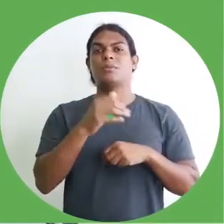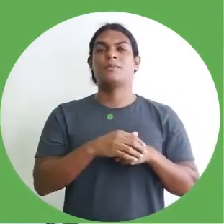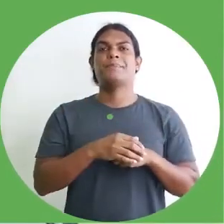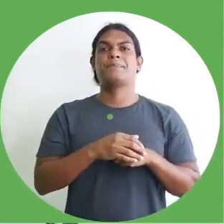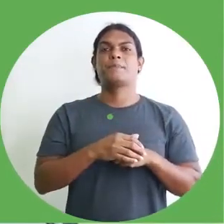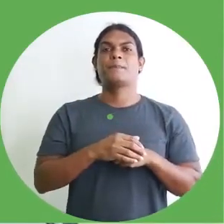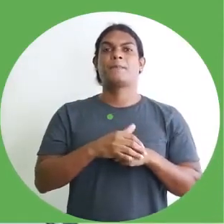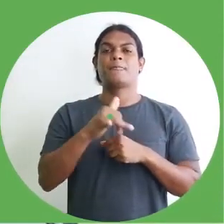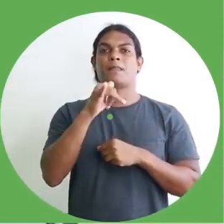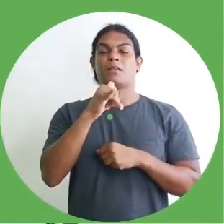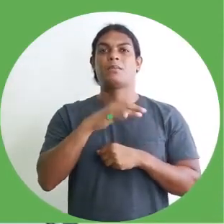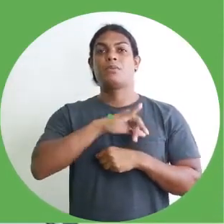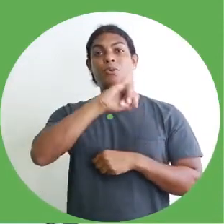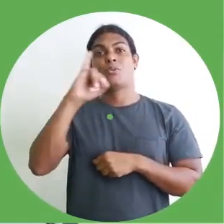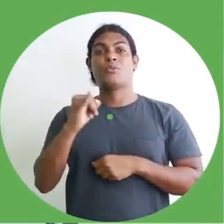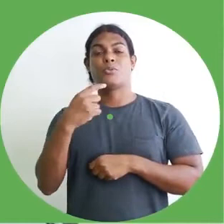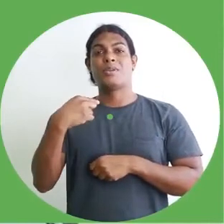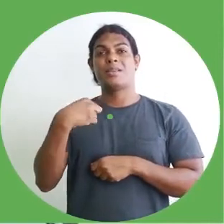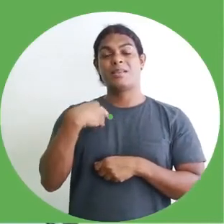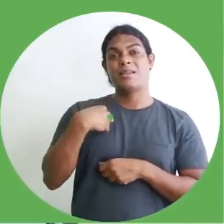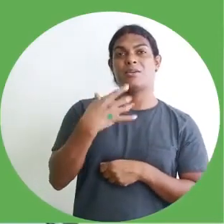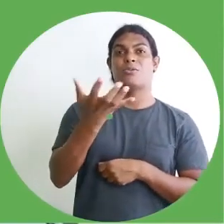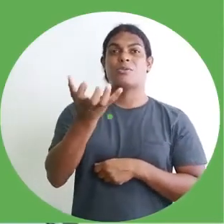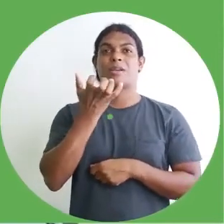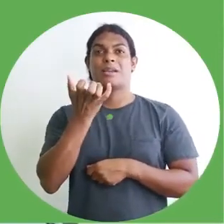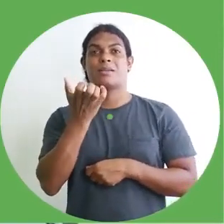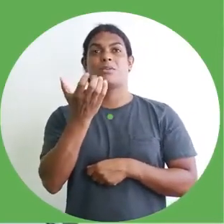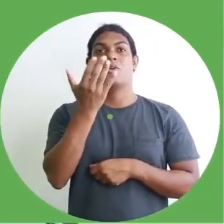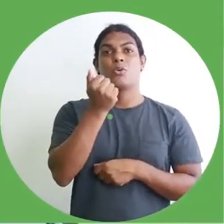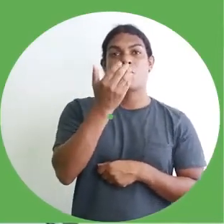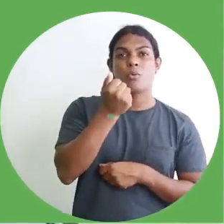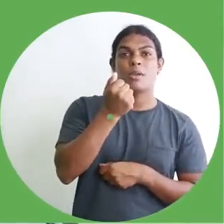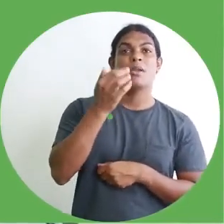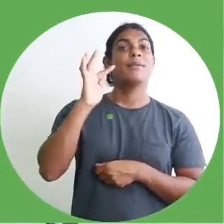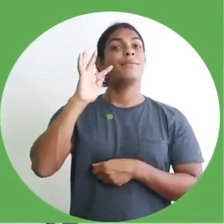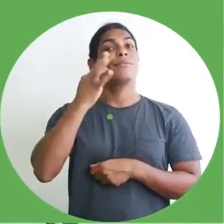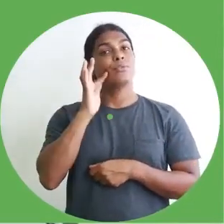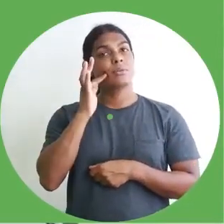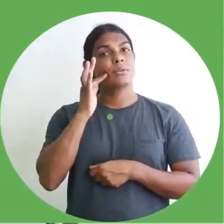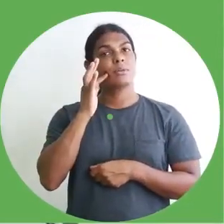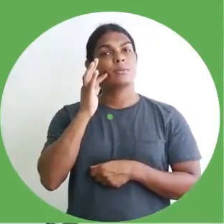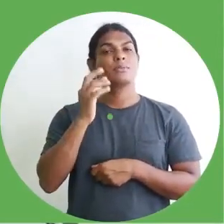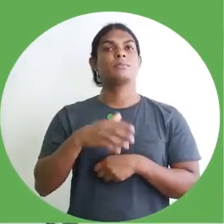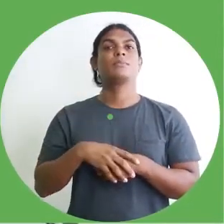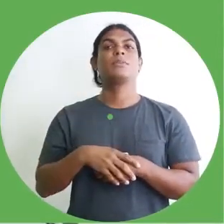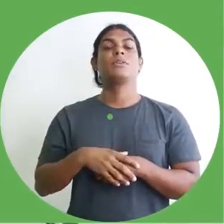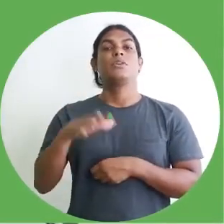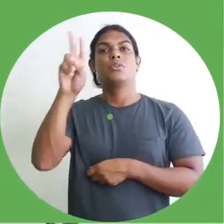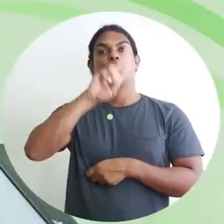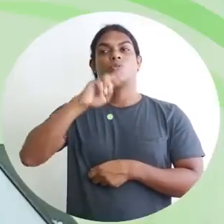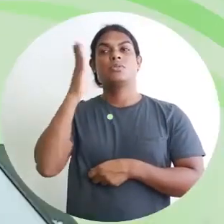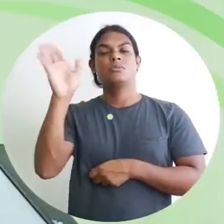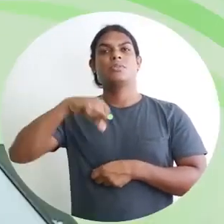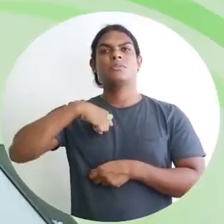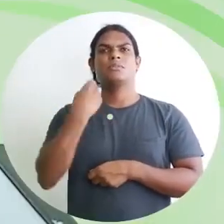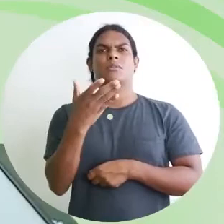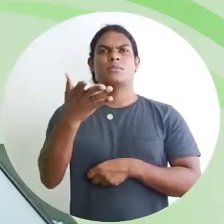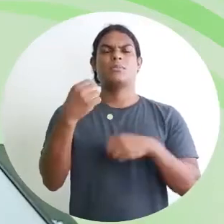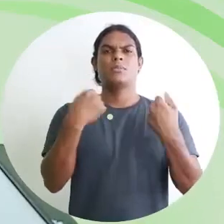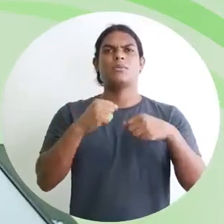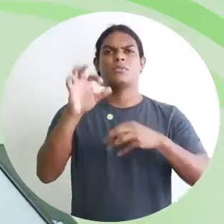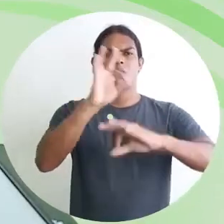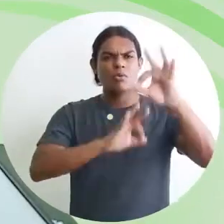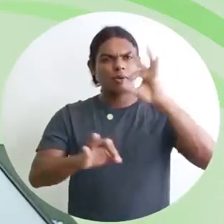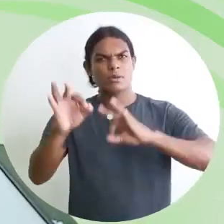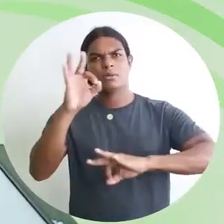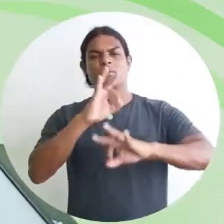pode dizer, oi, eu quero comer fruta. né? E através desses símbolos fazer